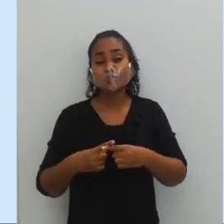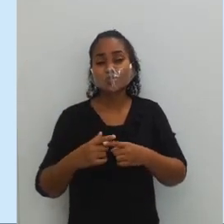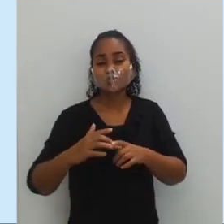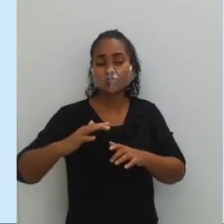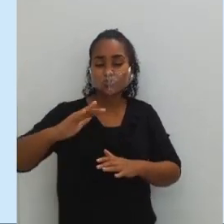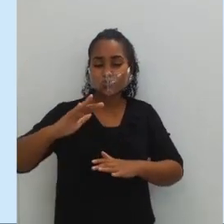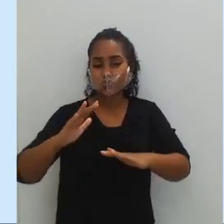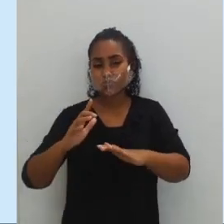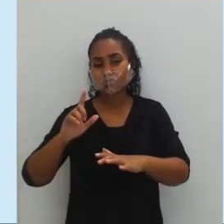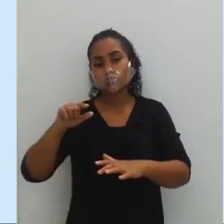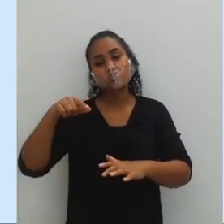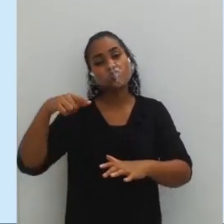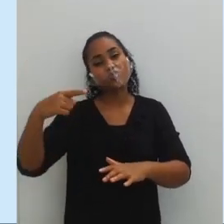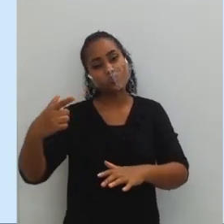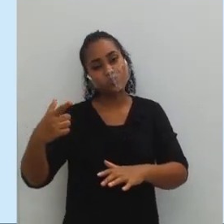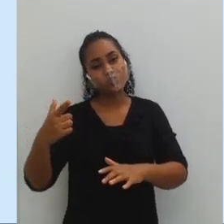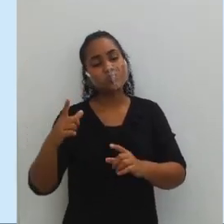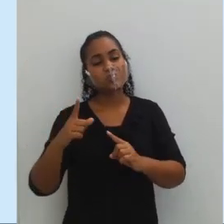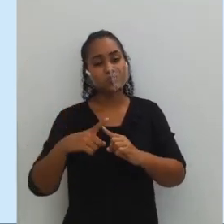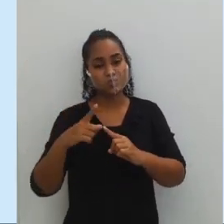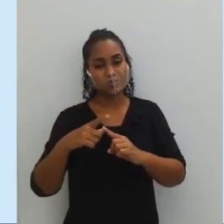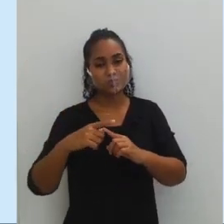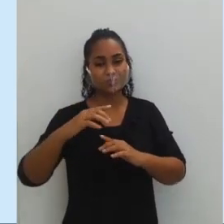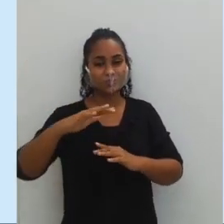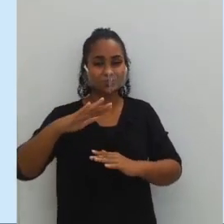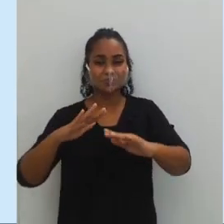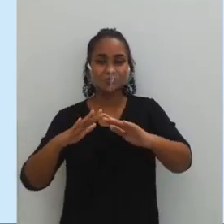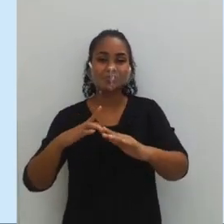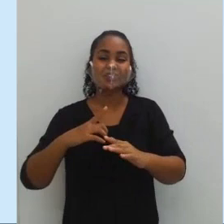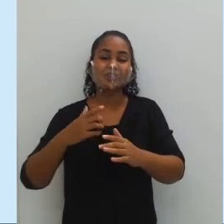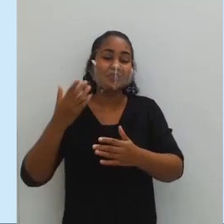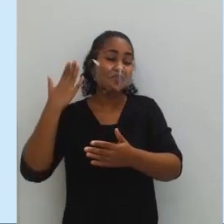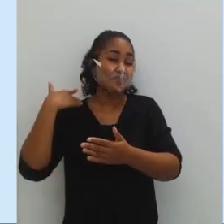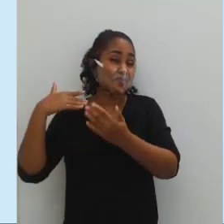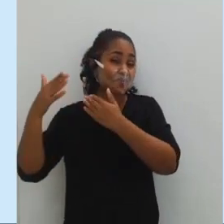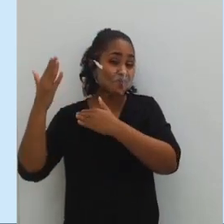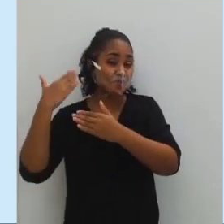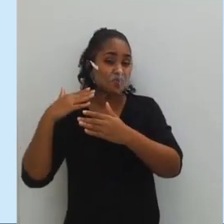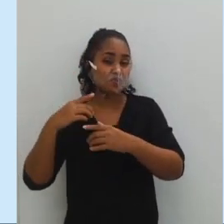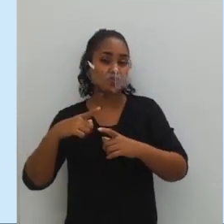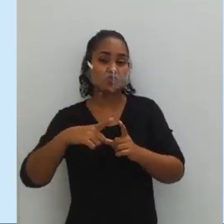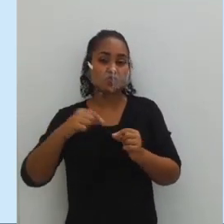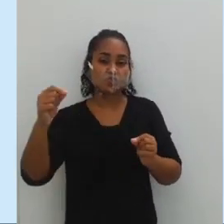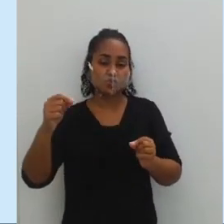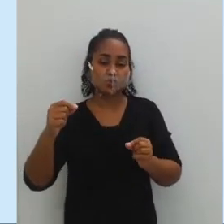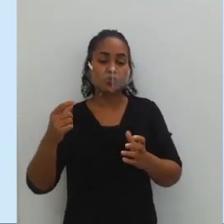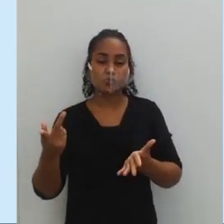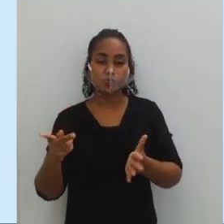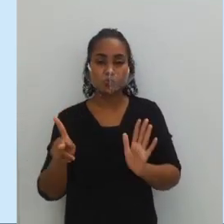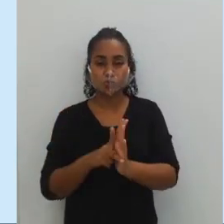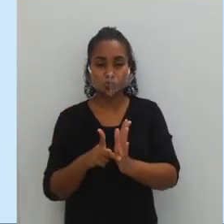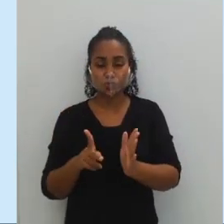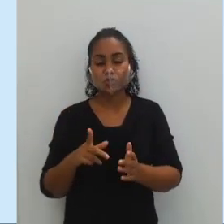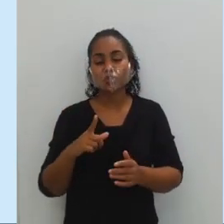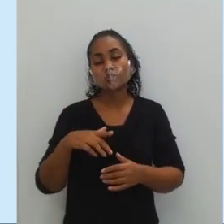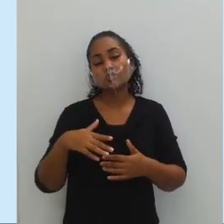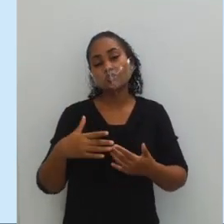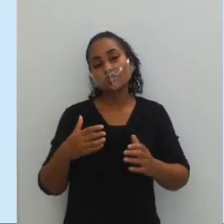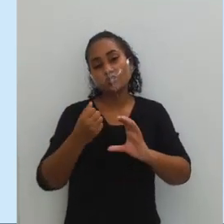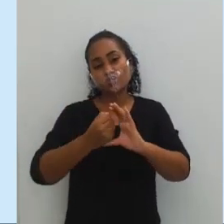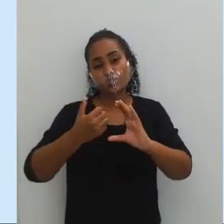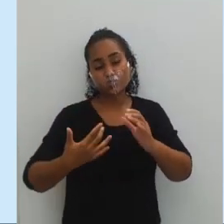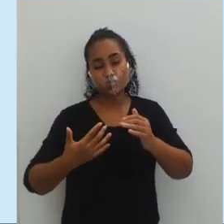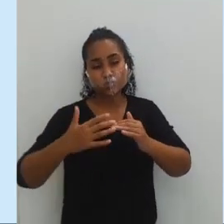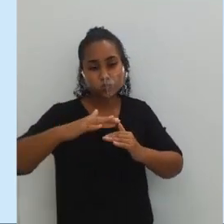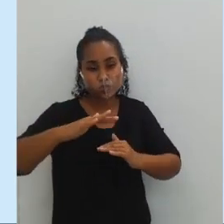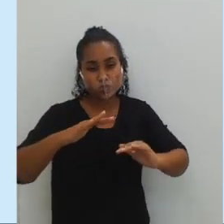o jiu-jitsu ele faz parte de uma outra arte marcial muito mais antiga do Japão, né? As